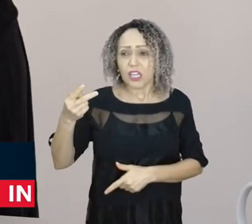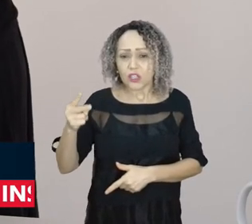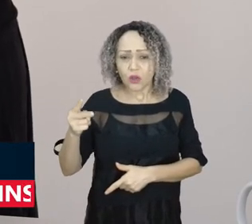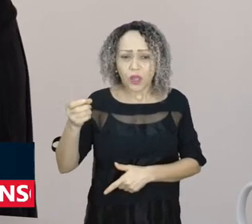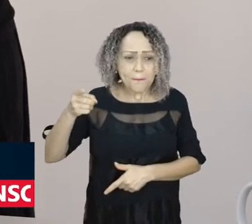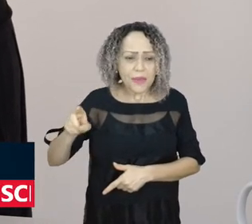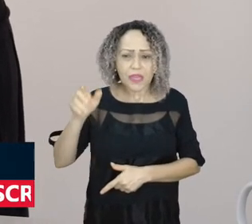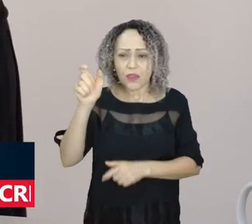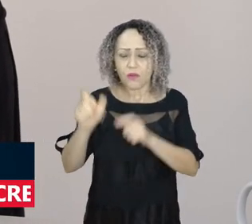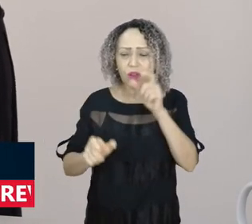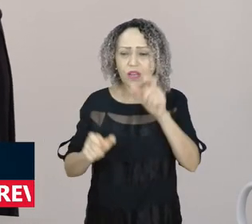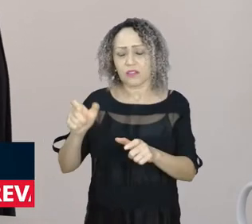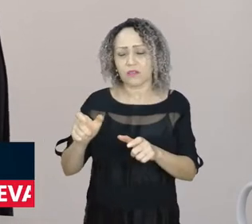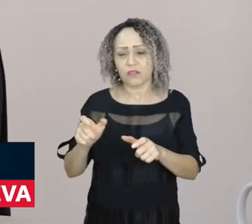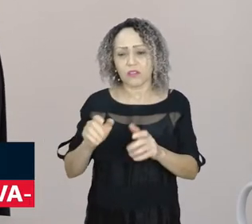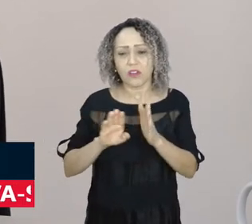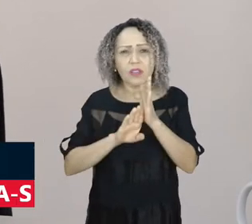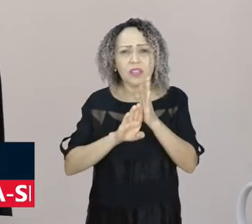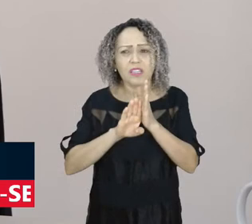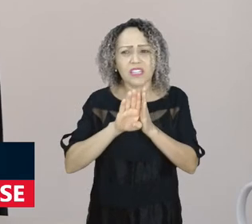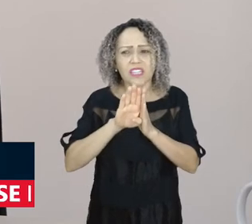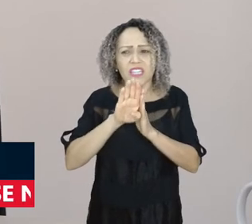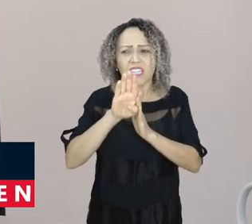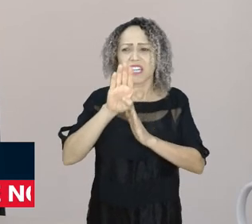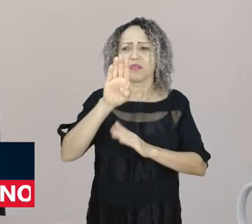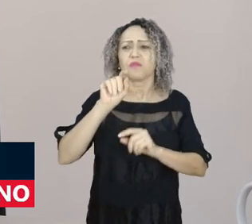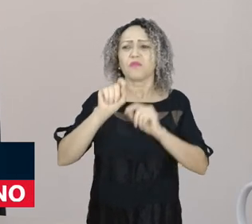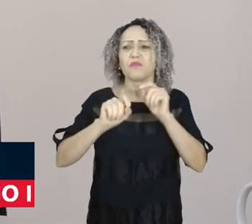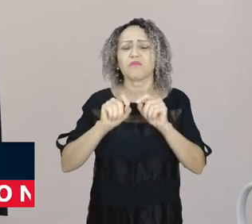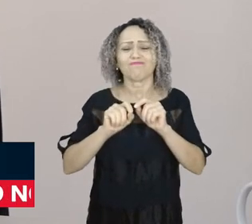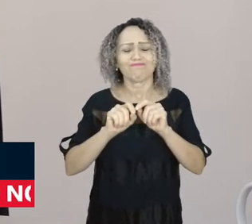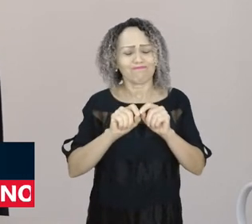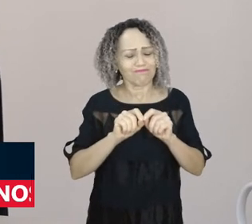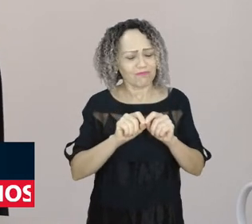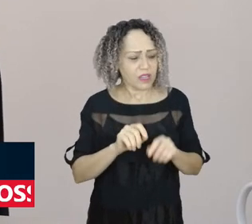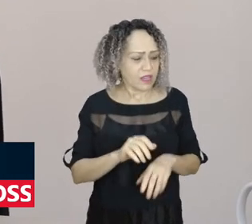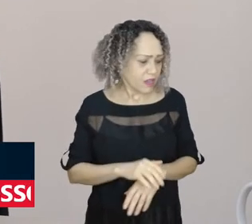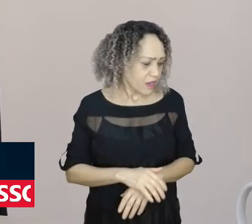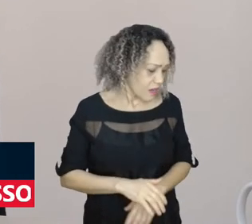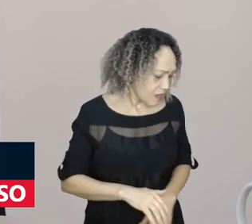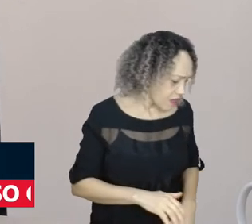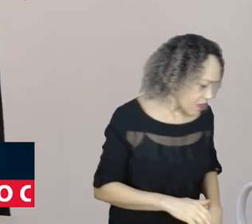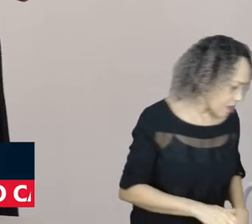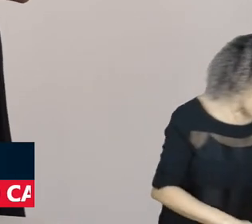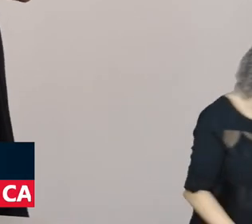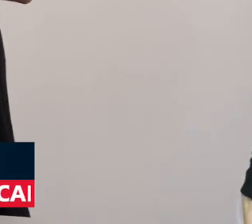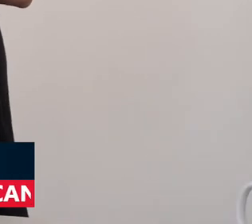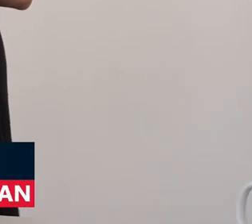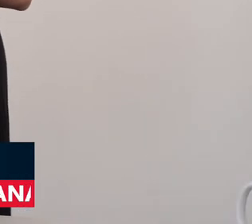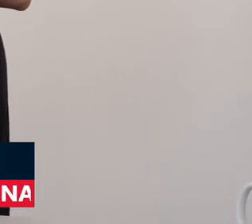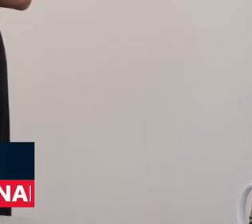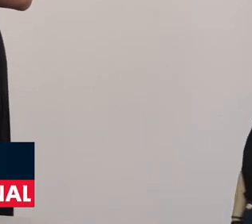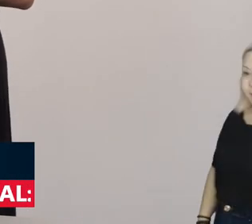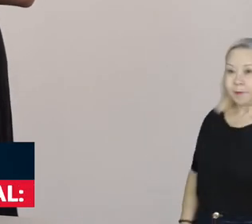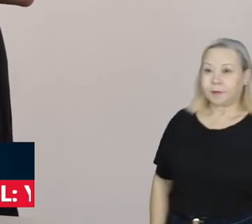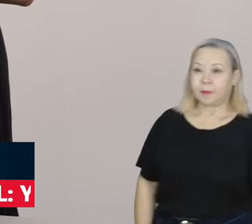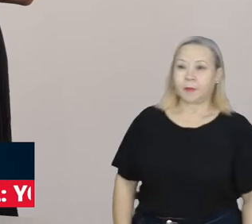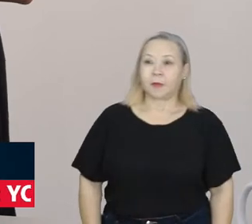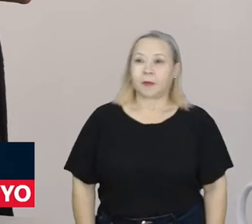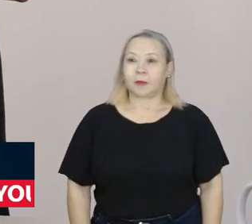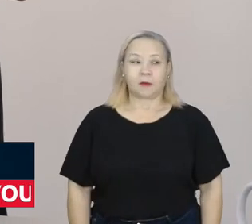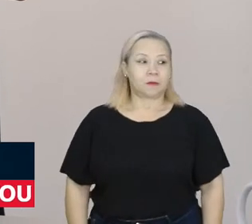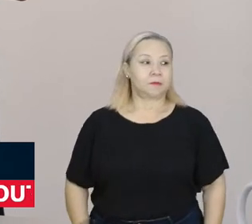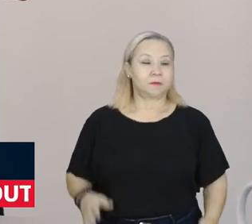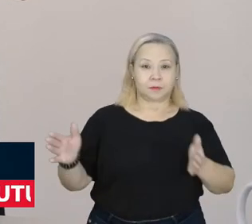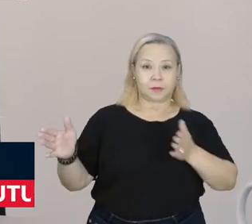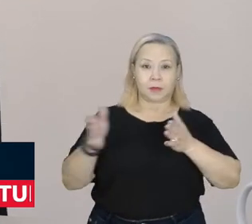358 mil jovens em São Paulo nessas eleições. É um equilíbrio também que a gente já falou aqui, essa faixa de 25